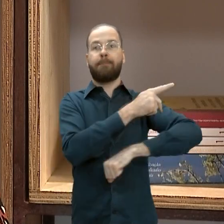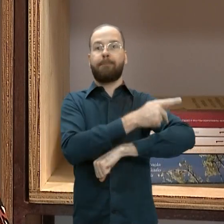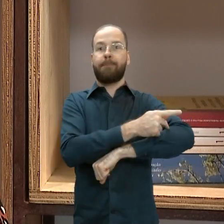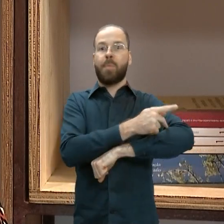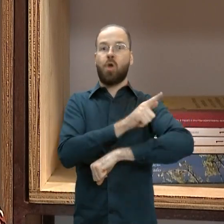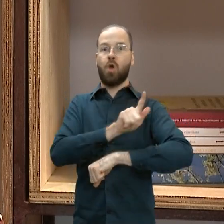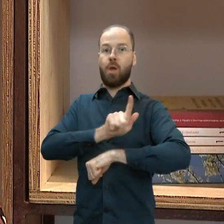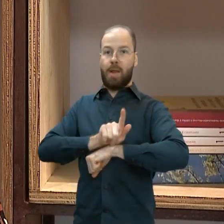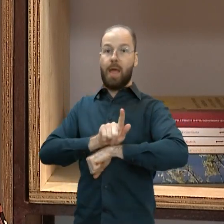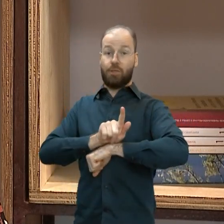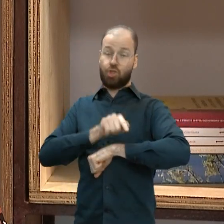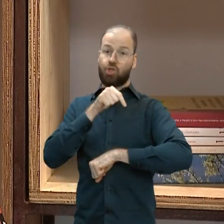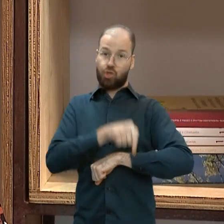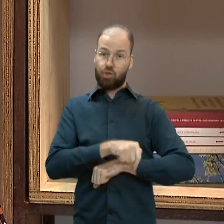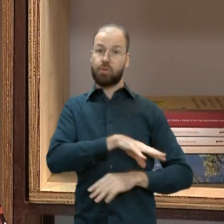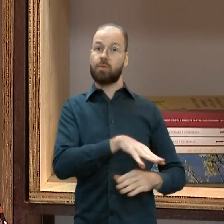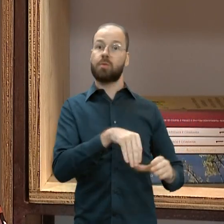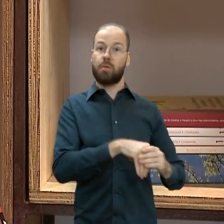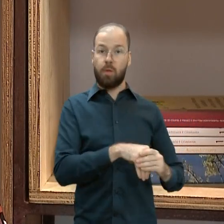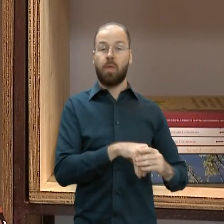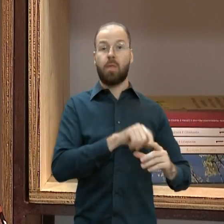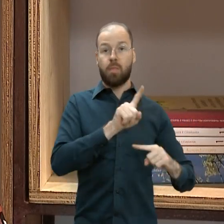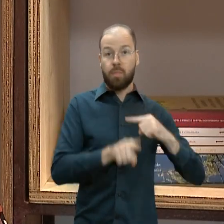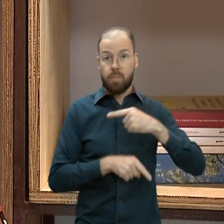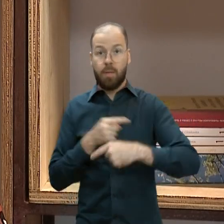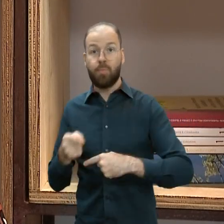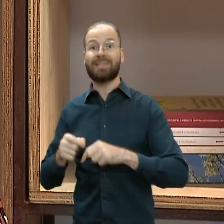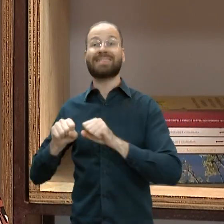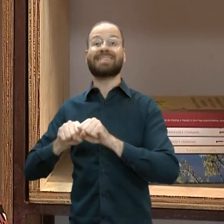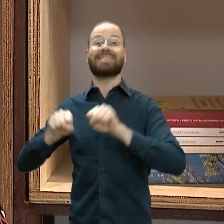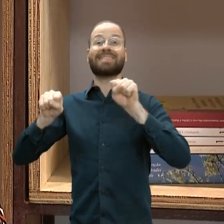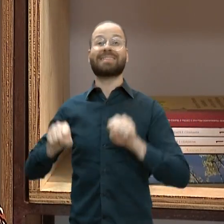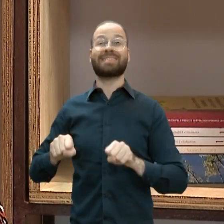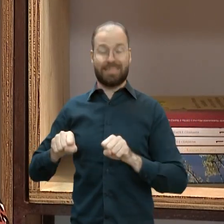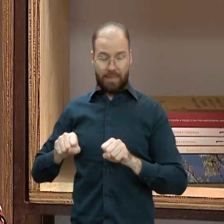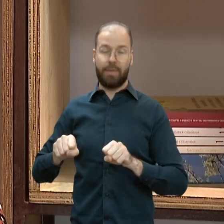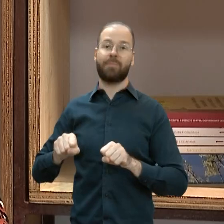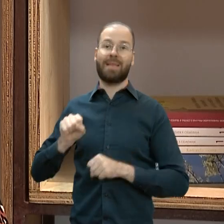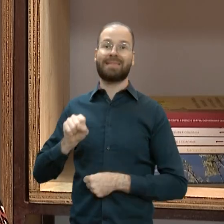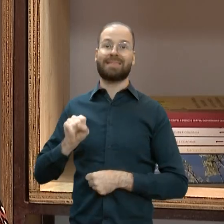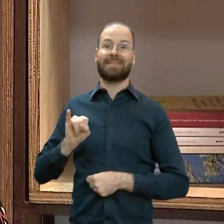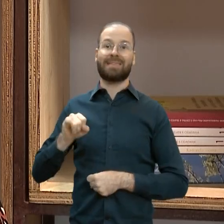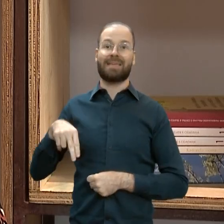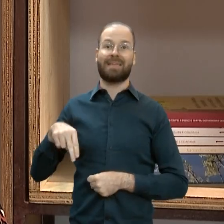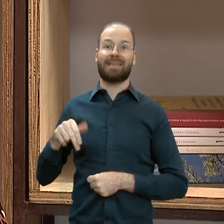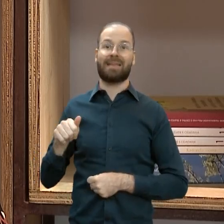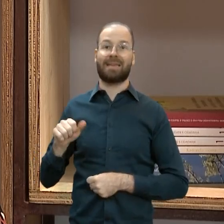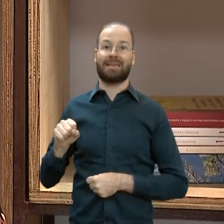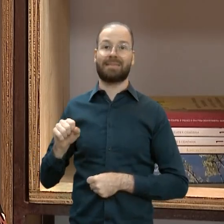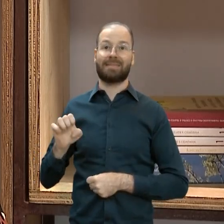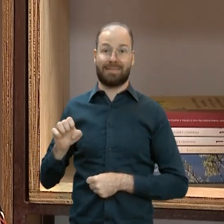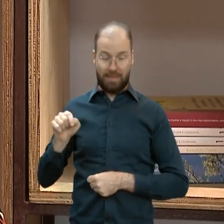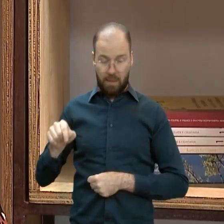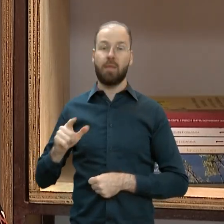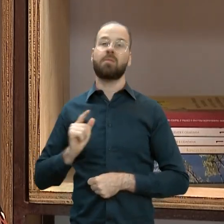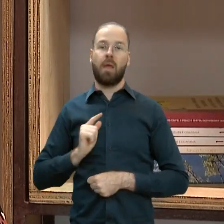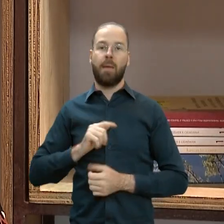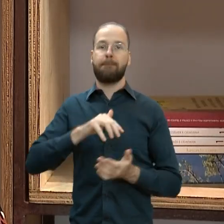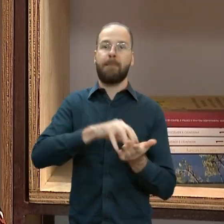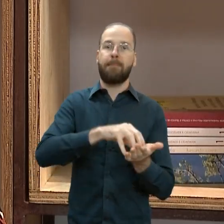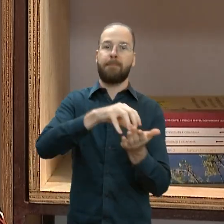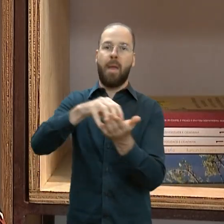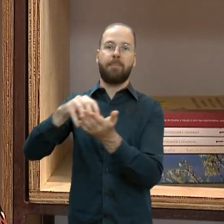foi criado o Sistema Integrado dos Núcleos de Acessibilidade, que era o SINASSE, que envolvia as regionais que nós tínhamos,